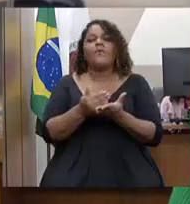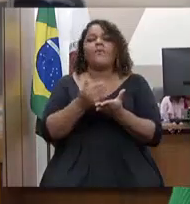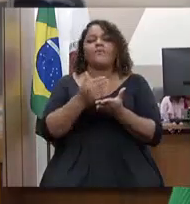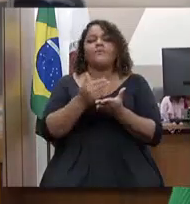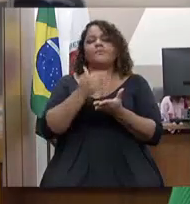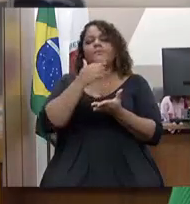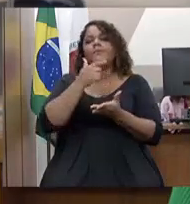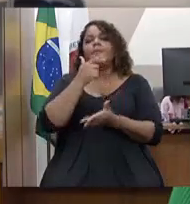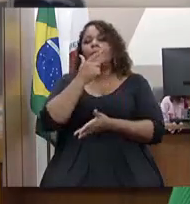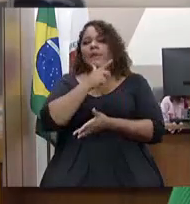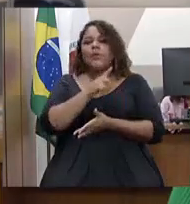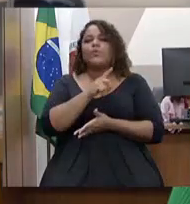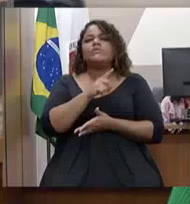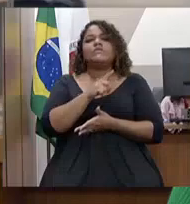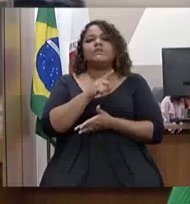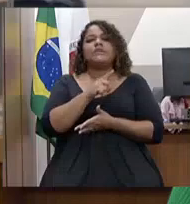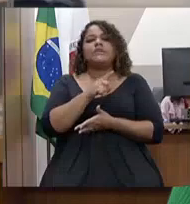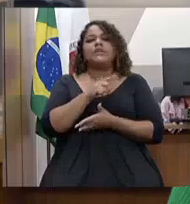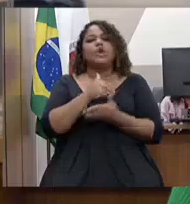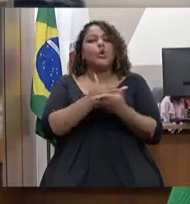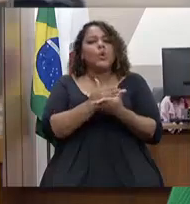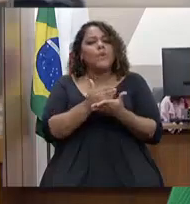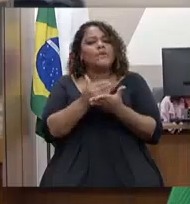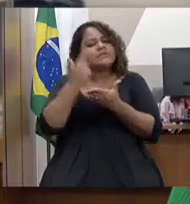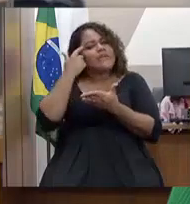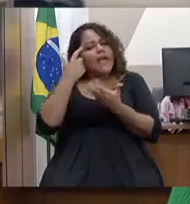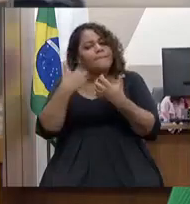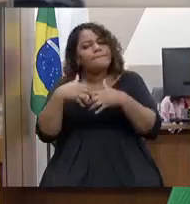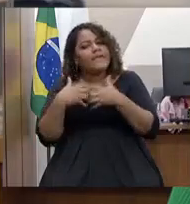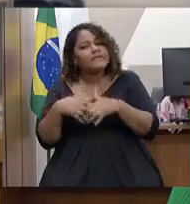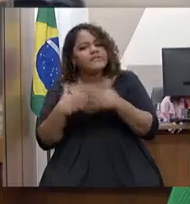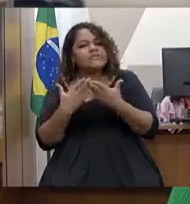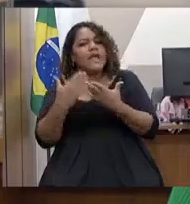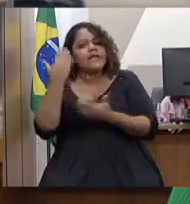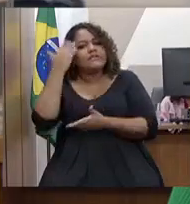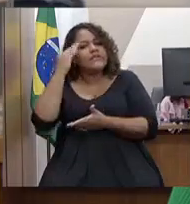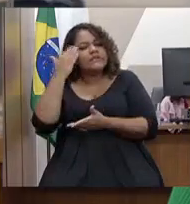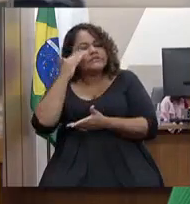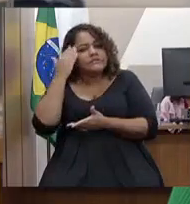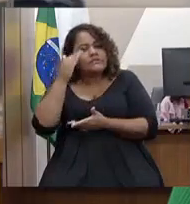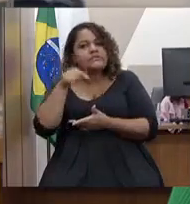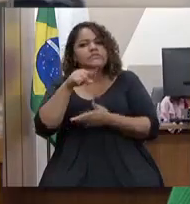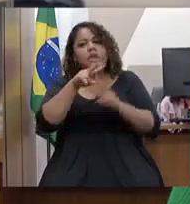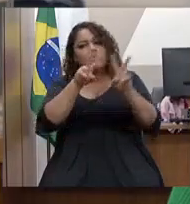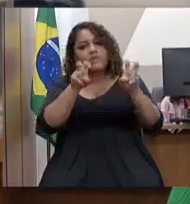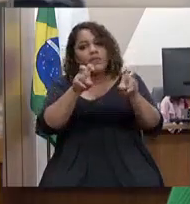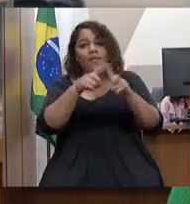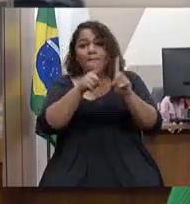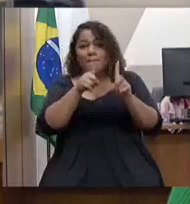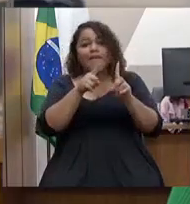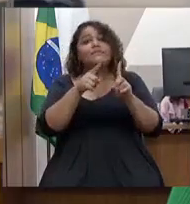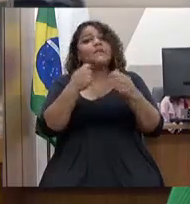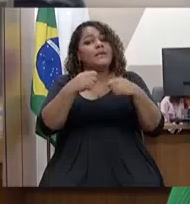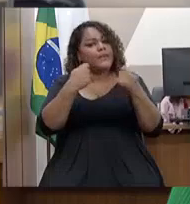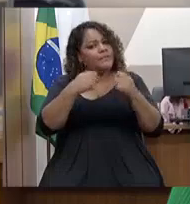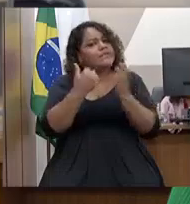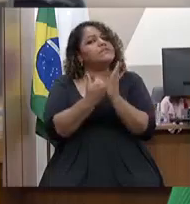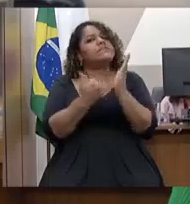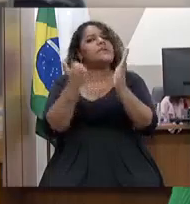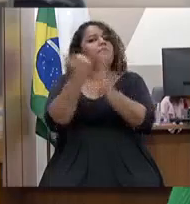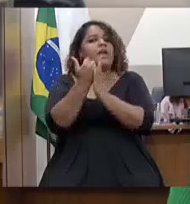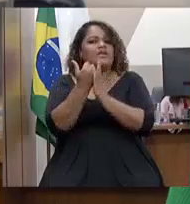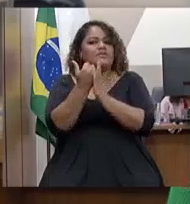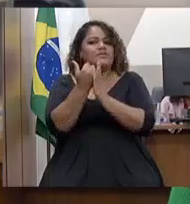mas que não acaba aqui é E assim seja aproveitado na